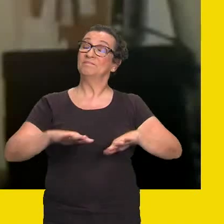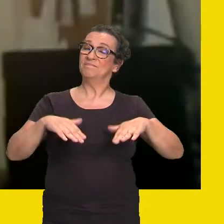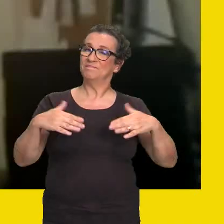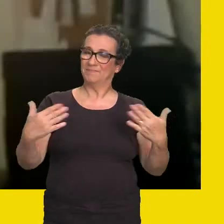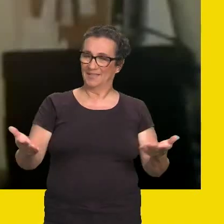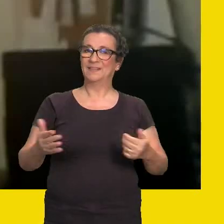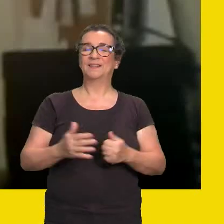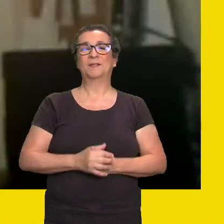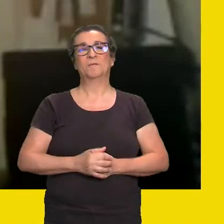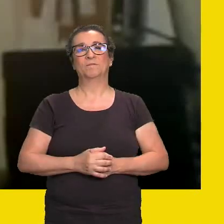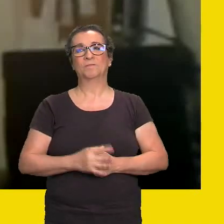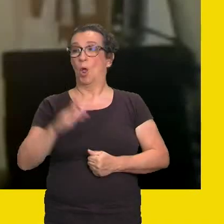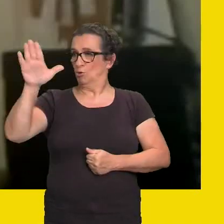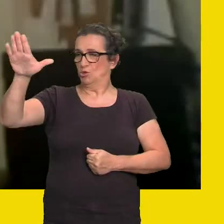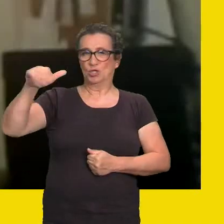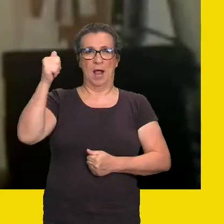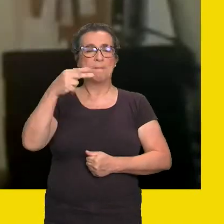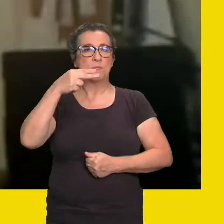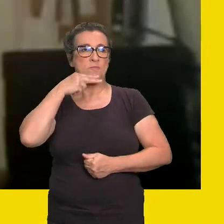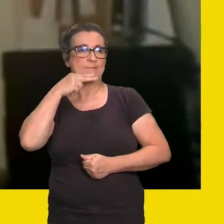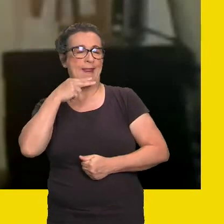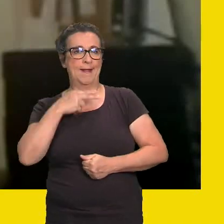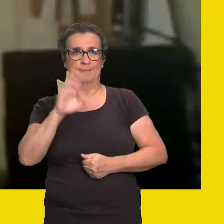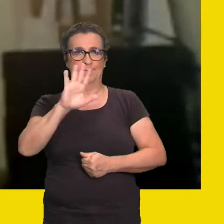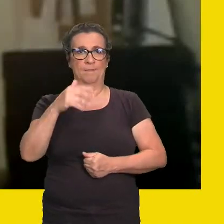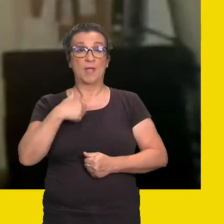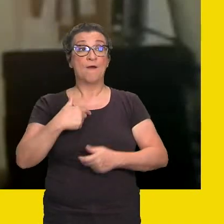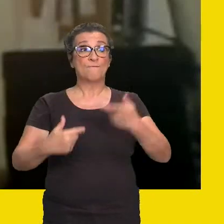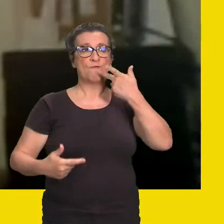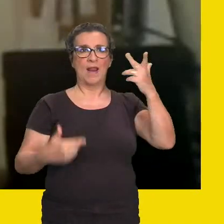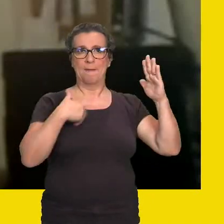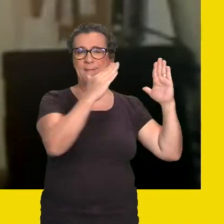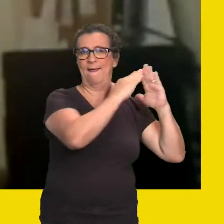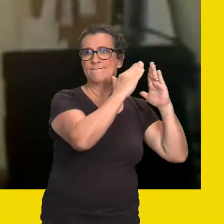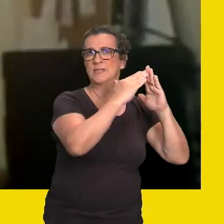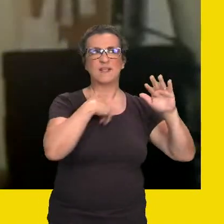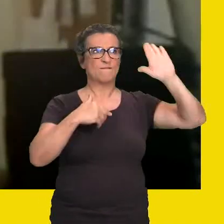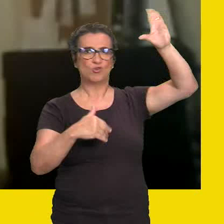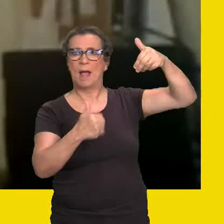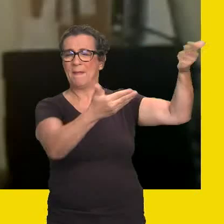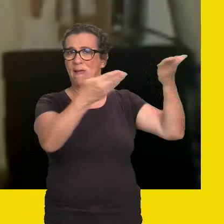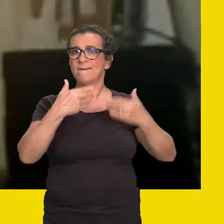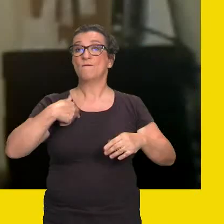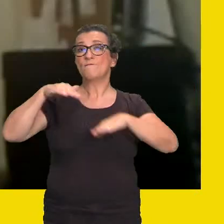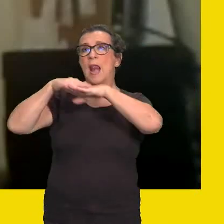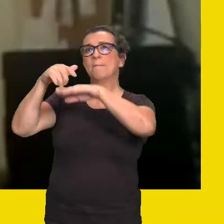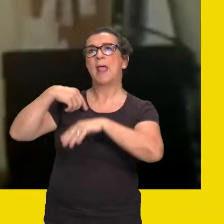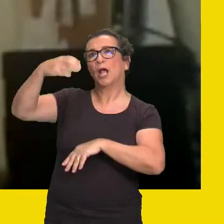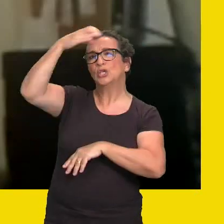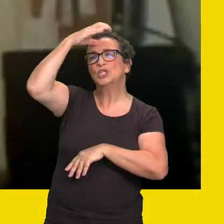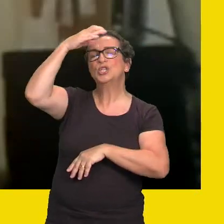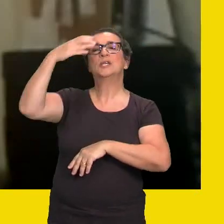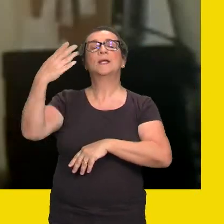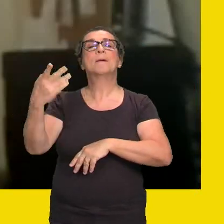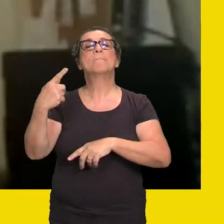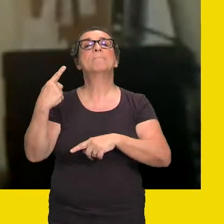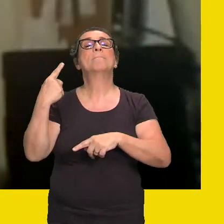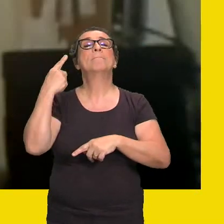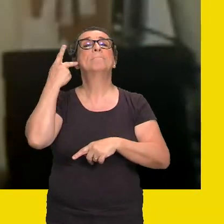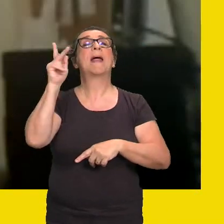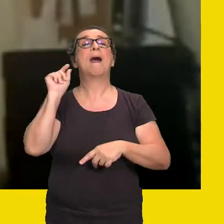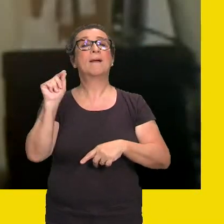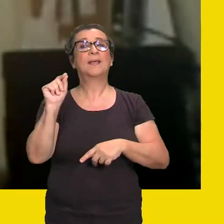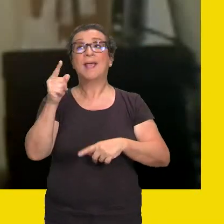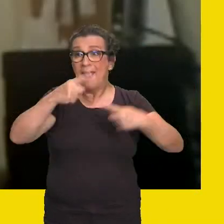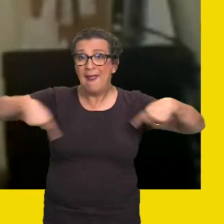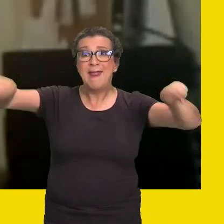quer chamar o neto, não, outro, eu vou falar com a minha vizinha, vou falar com a minha tia, para que eles também